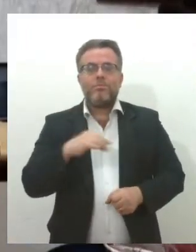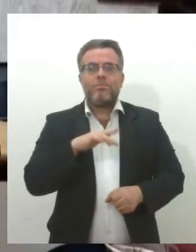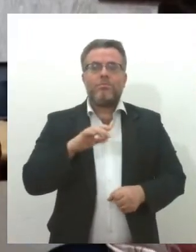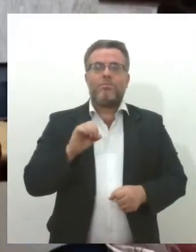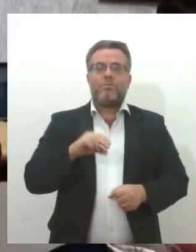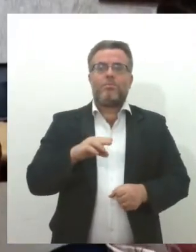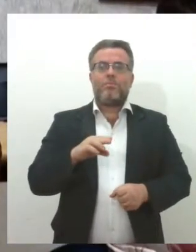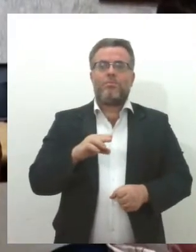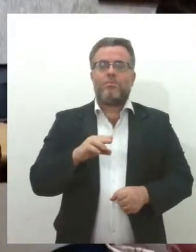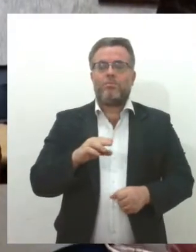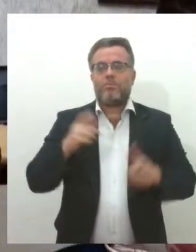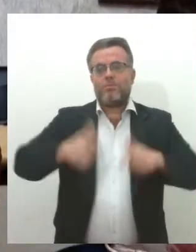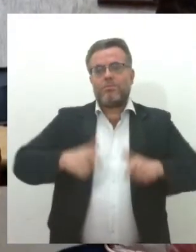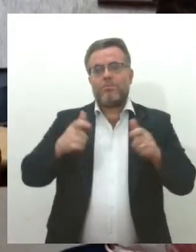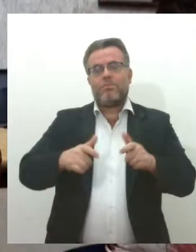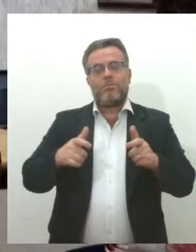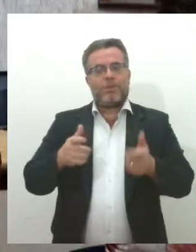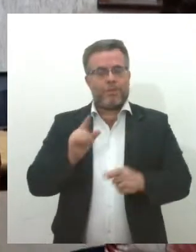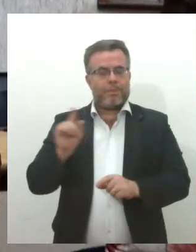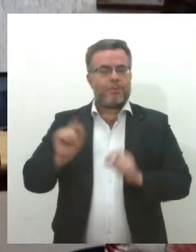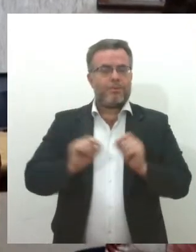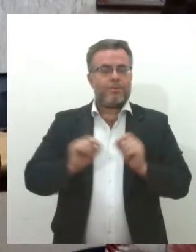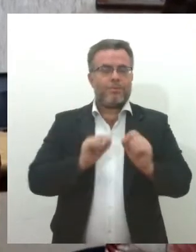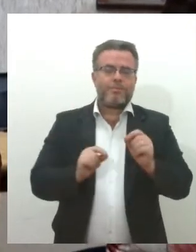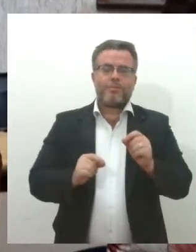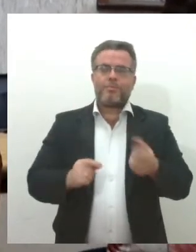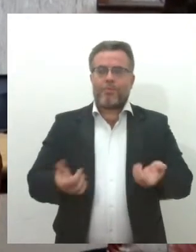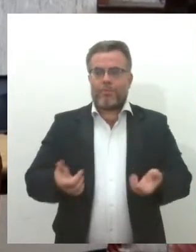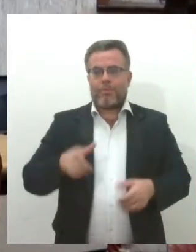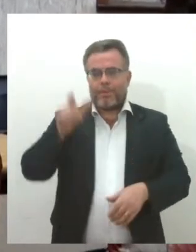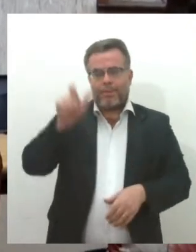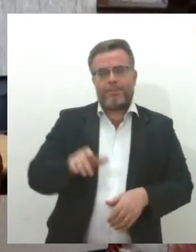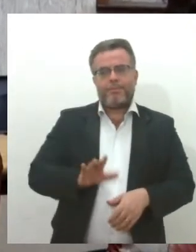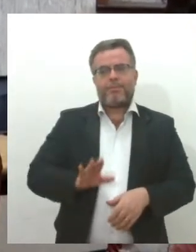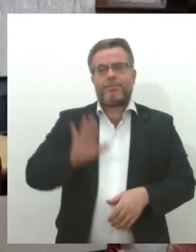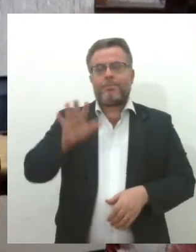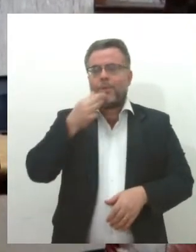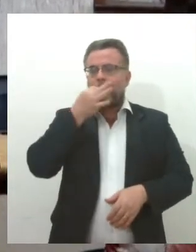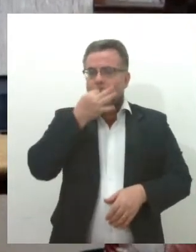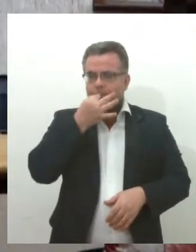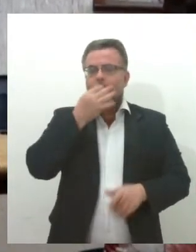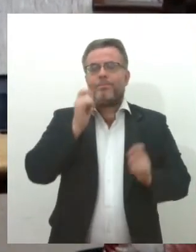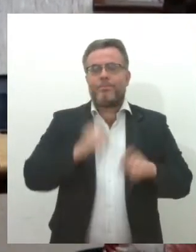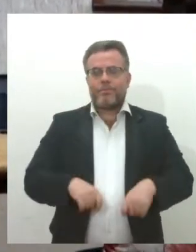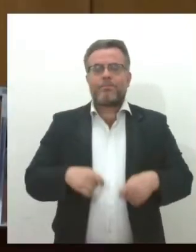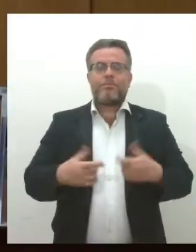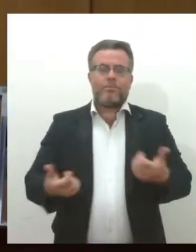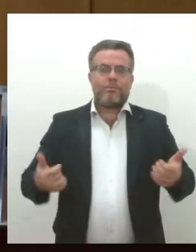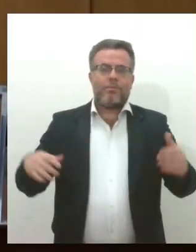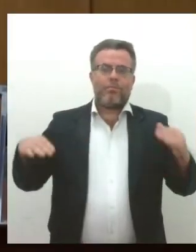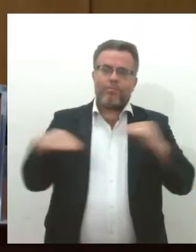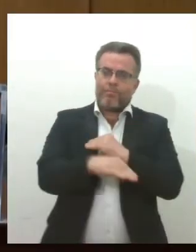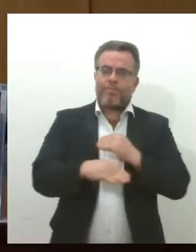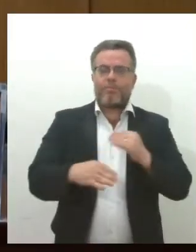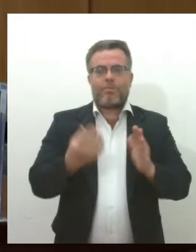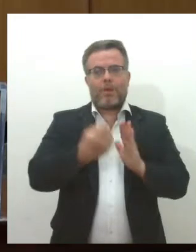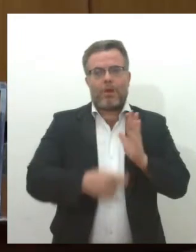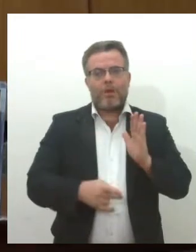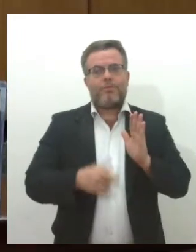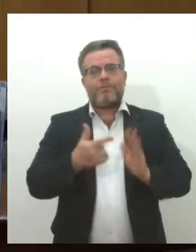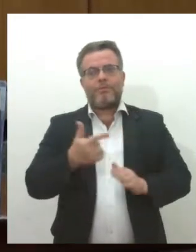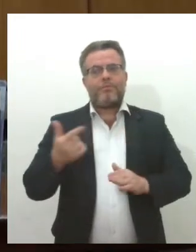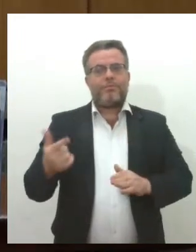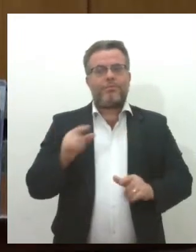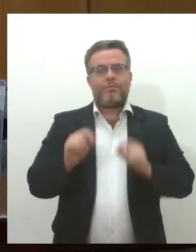e o dia Estadual do agente de trânsito no âmbito de Sergipe foi o projeto 22 de 2022 de autoria do deputado